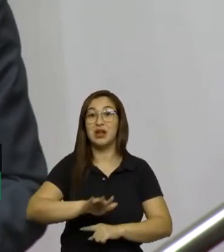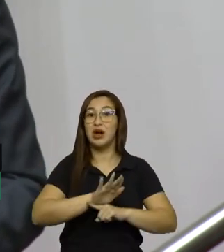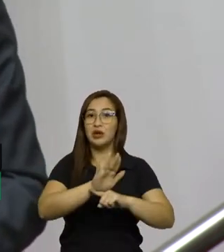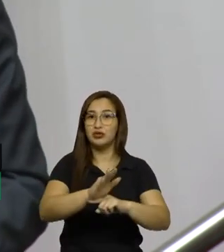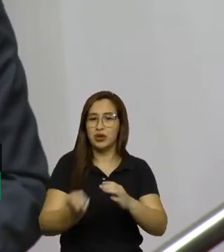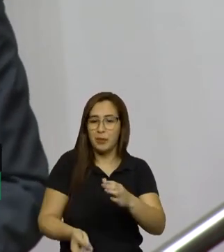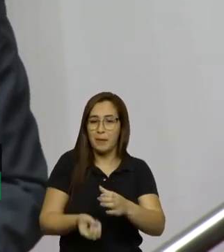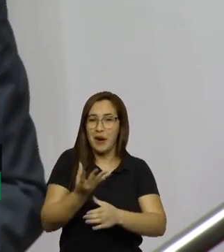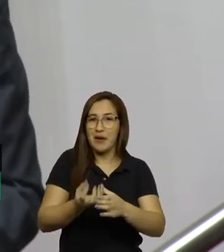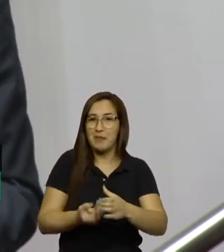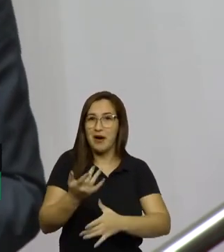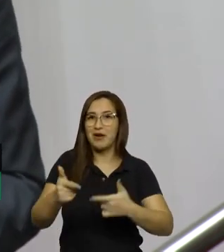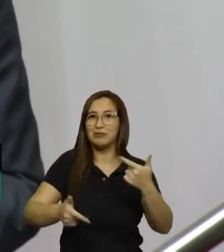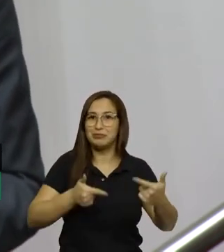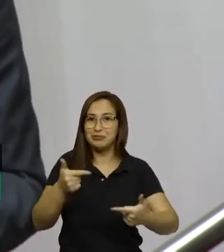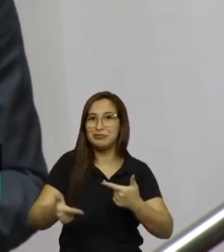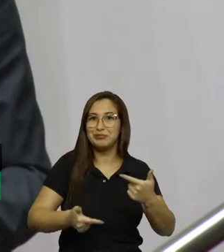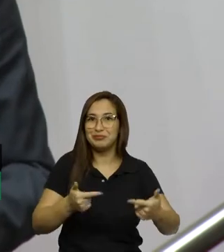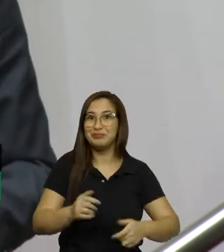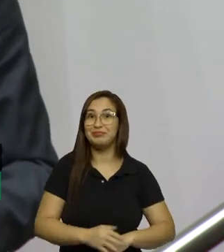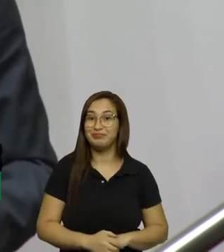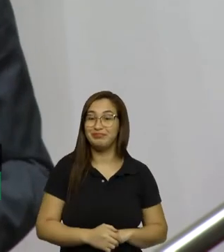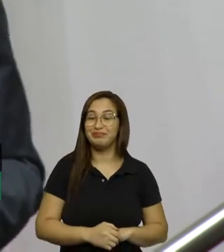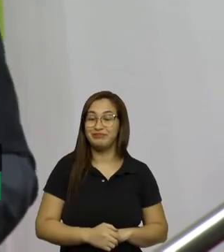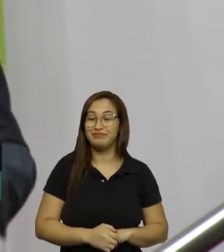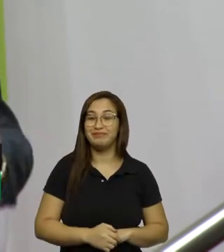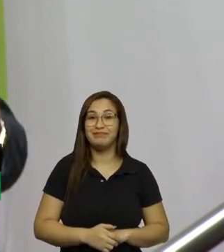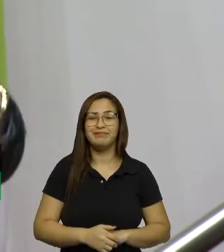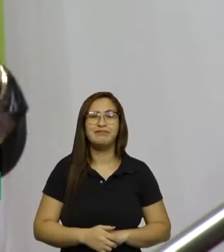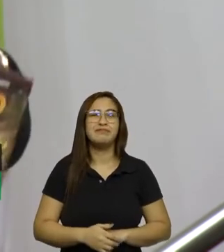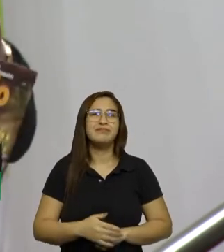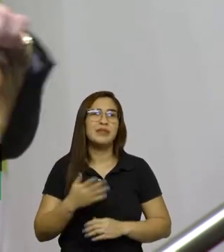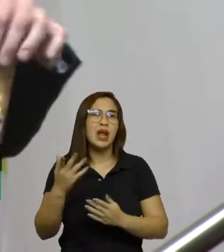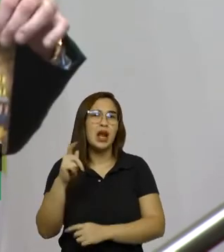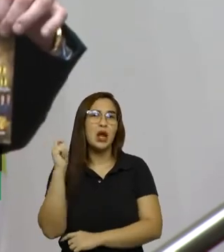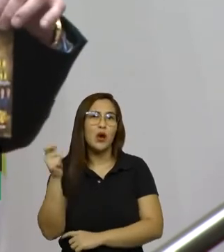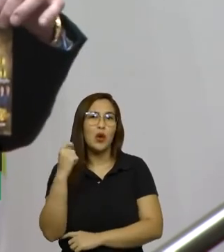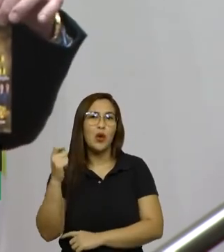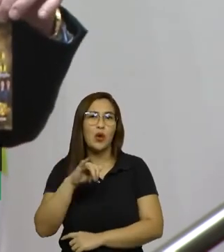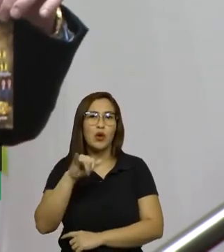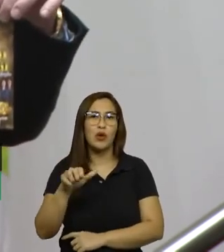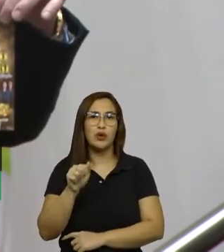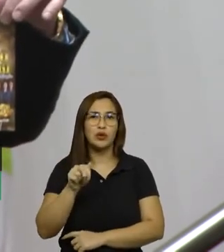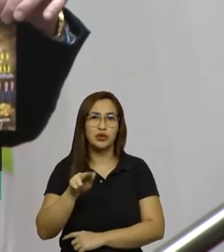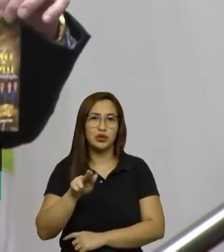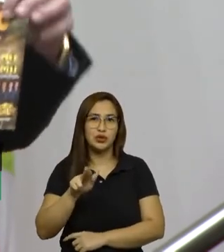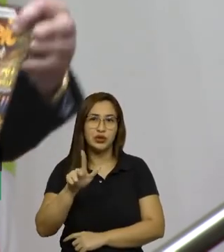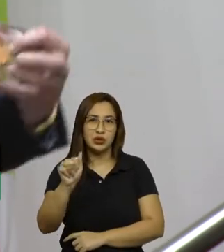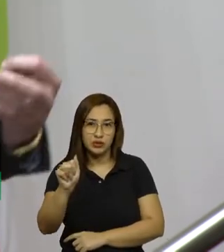de empregos e renda. Então, vejam só, o Rodeio da Jágua, né,